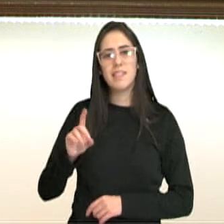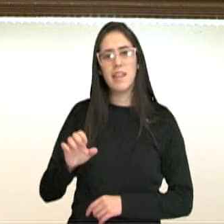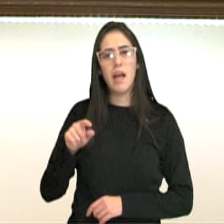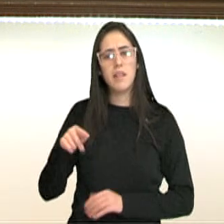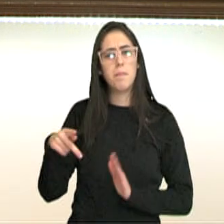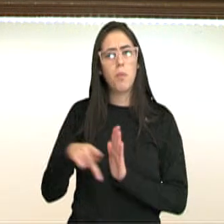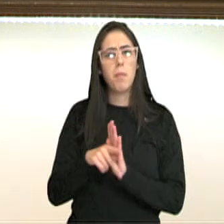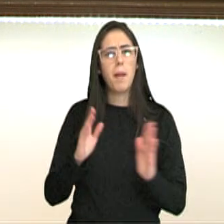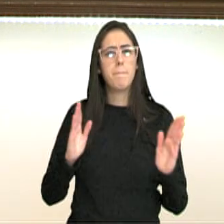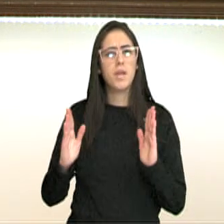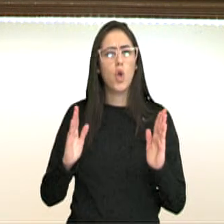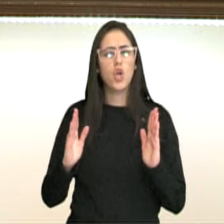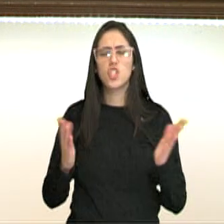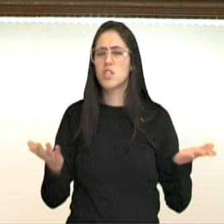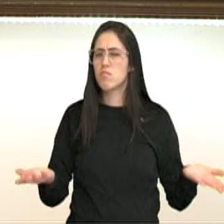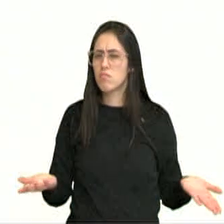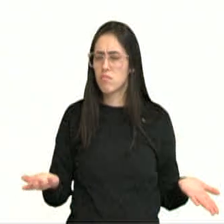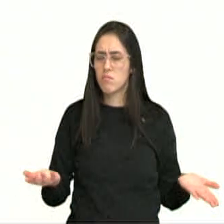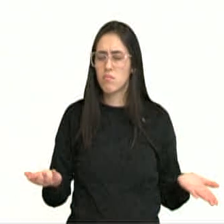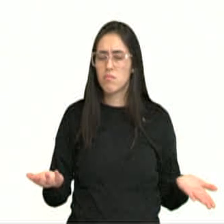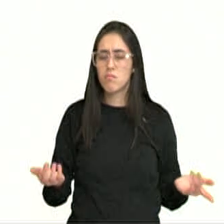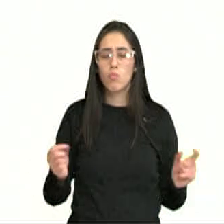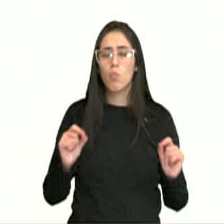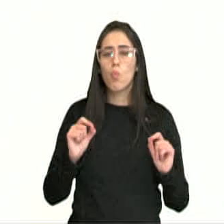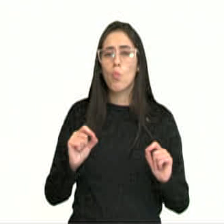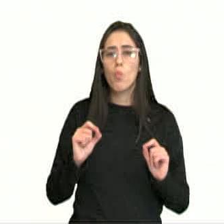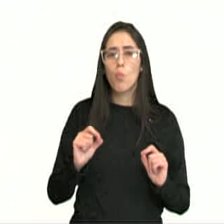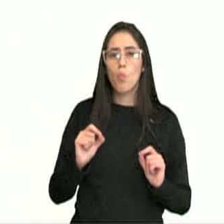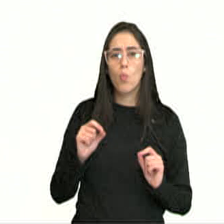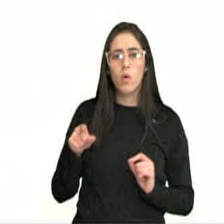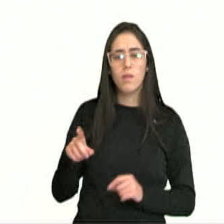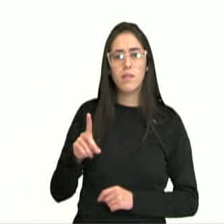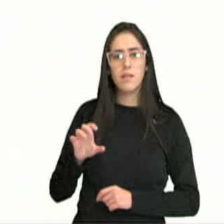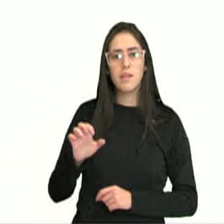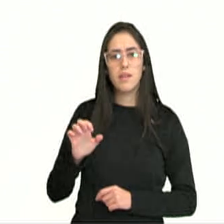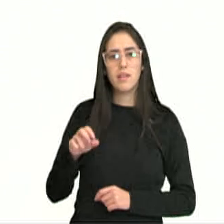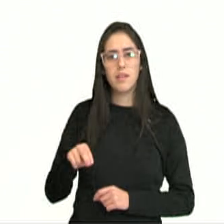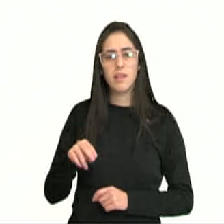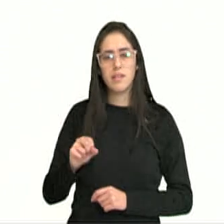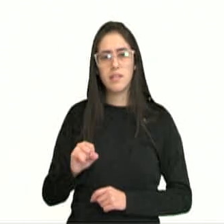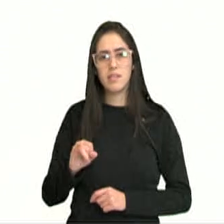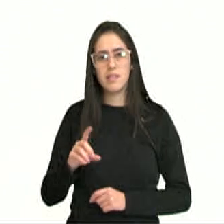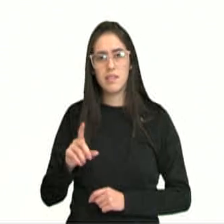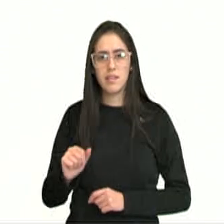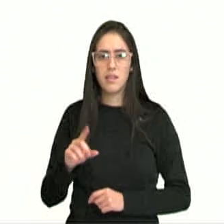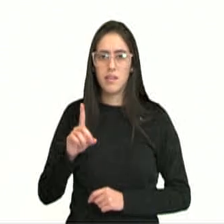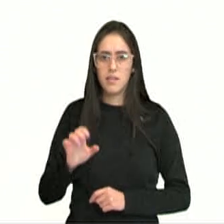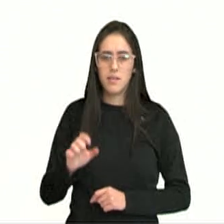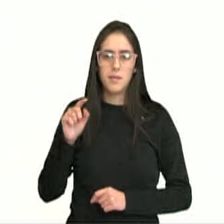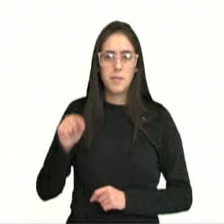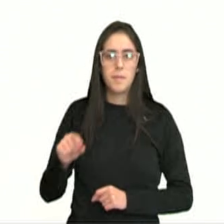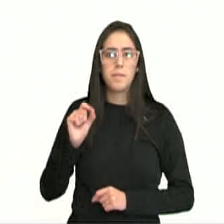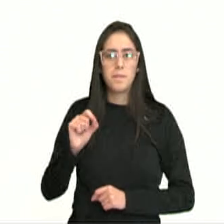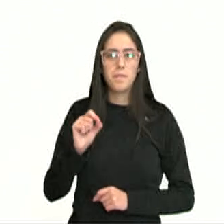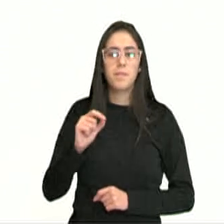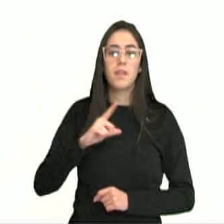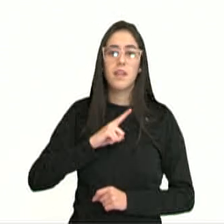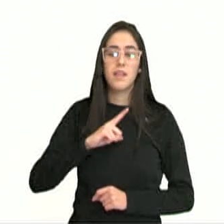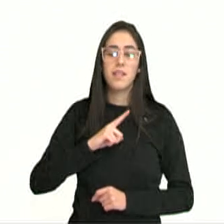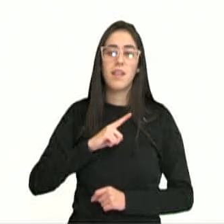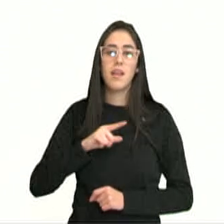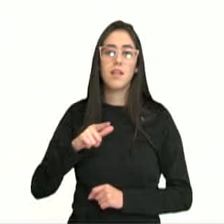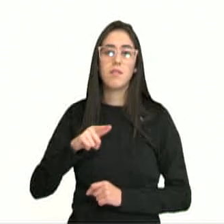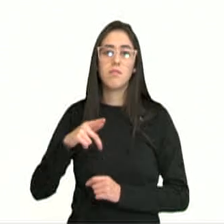periódica? Então, olha só, o que torna a densidade de uma propriedade periódica é o fato de que a densidade absoluta, no